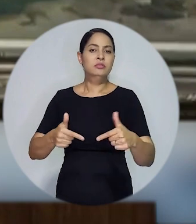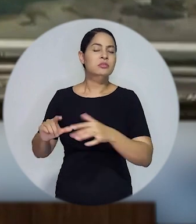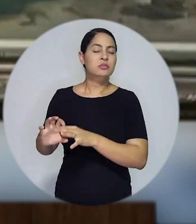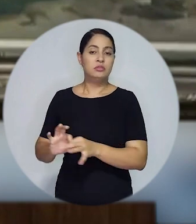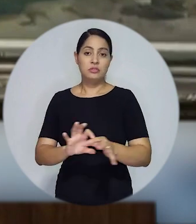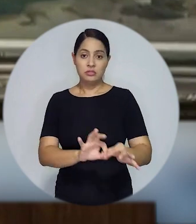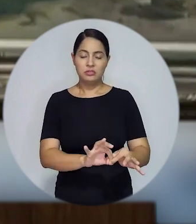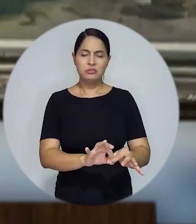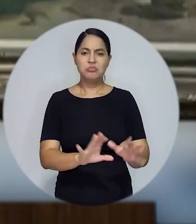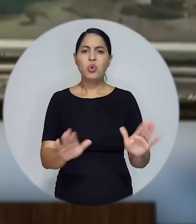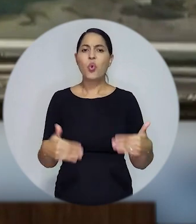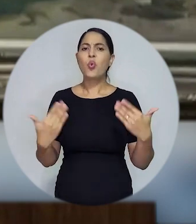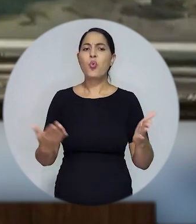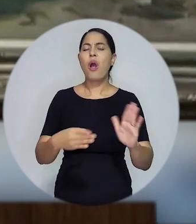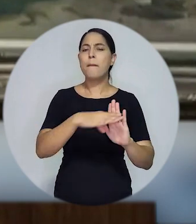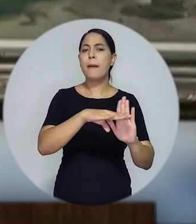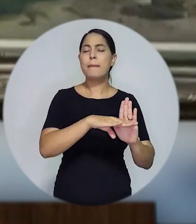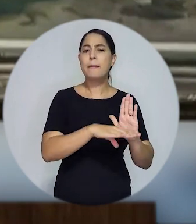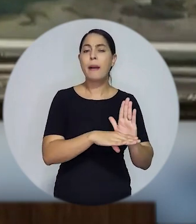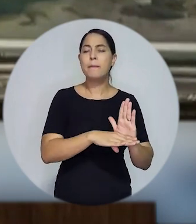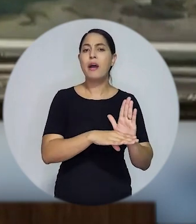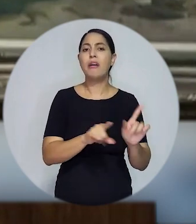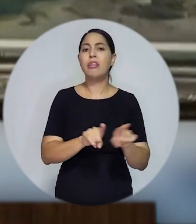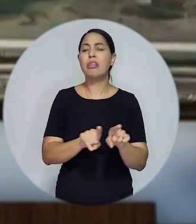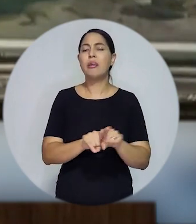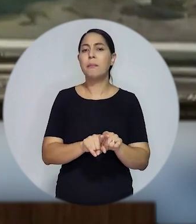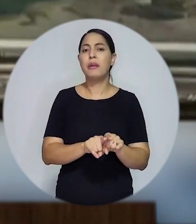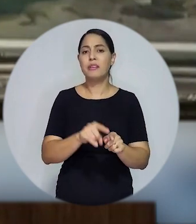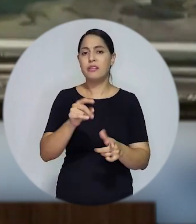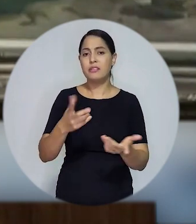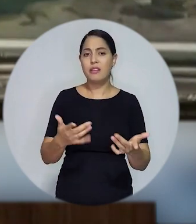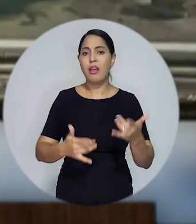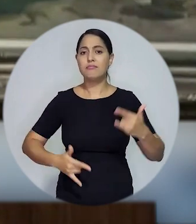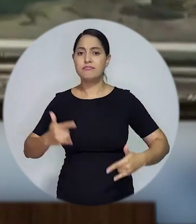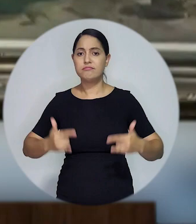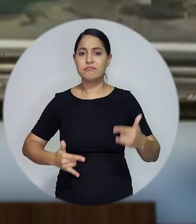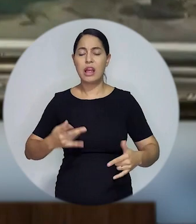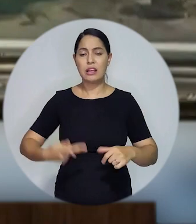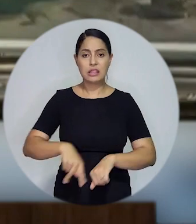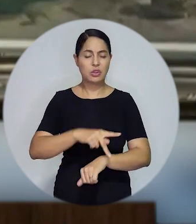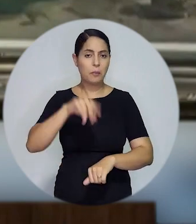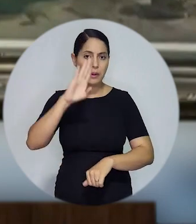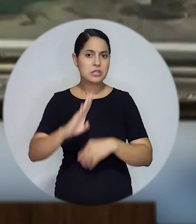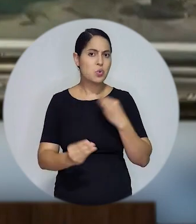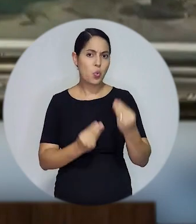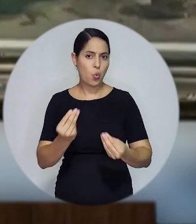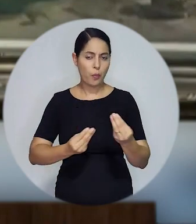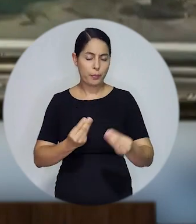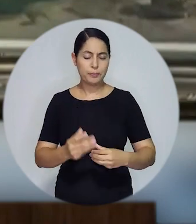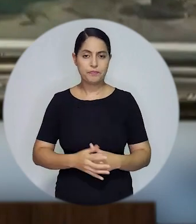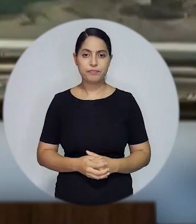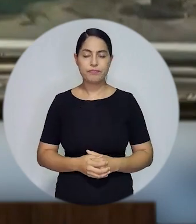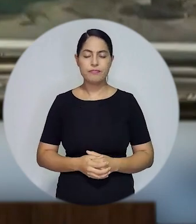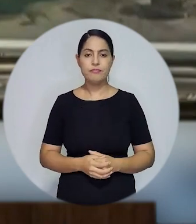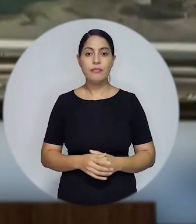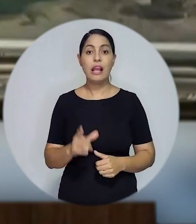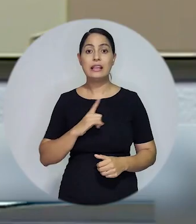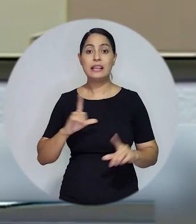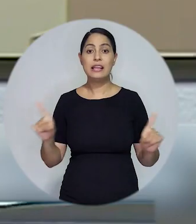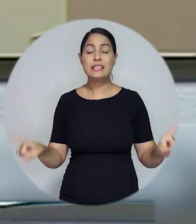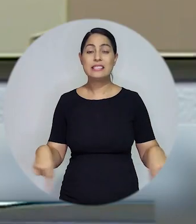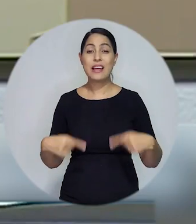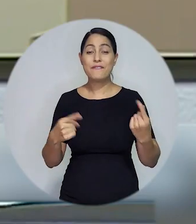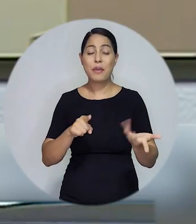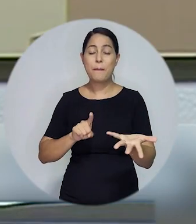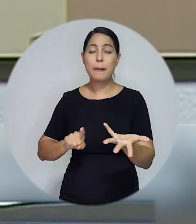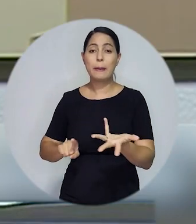muito importante desse Conselho acerca da disciplina e dos critérios em relação à inteligência artificial no Brasil.